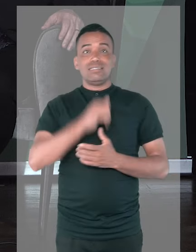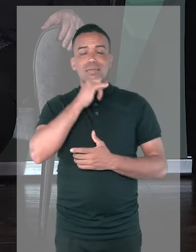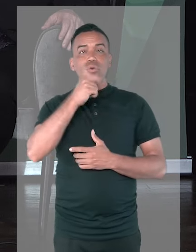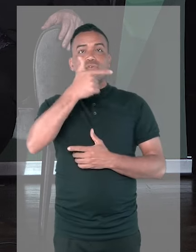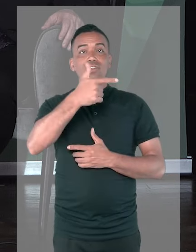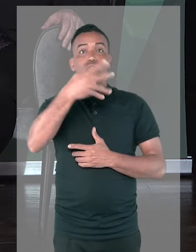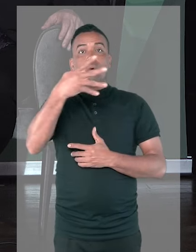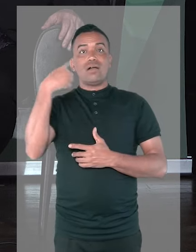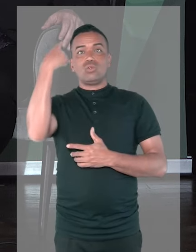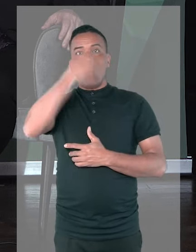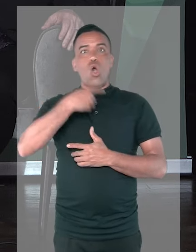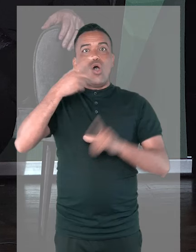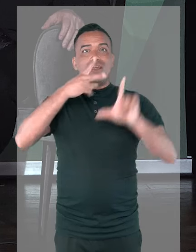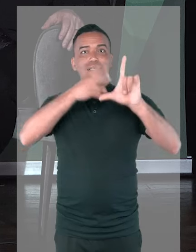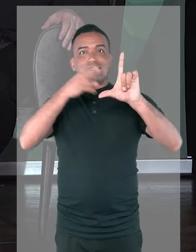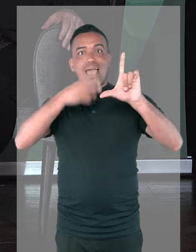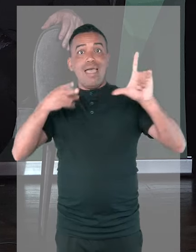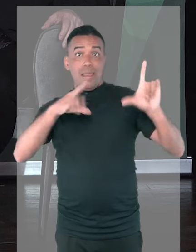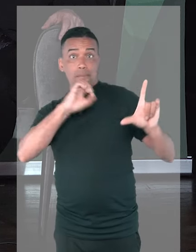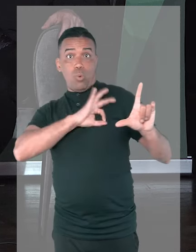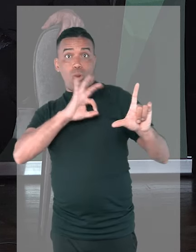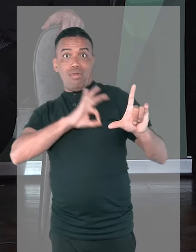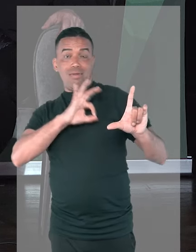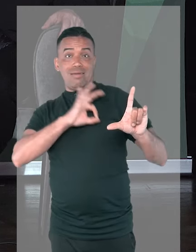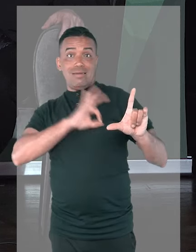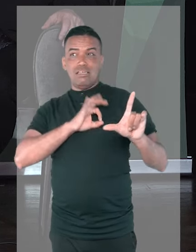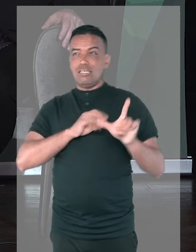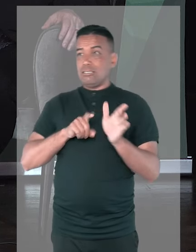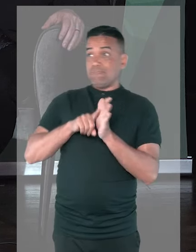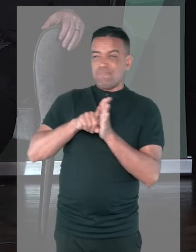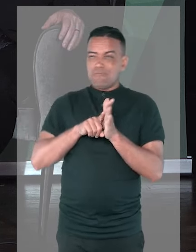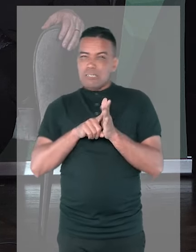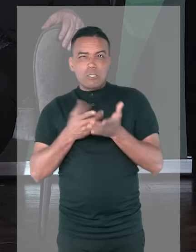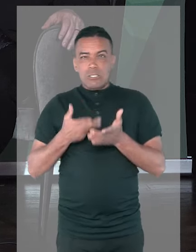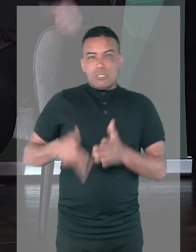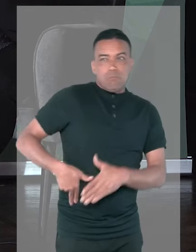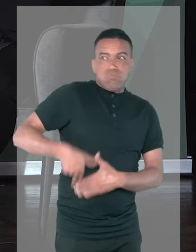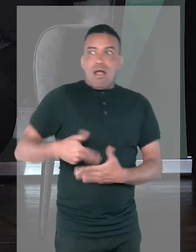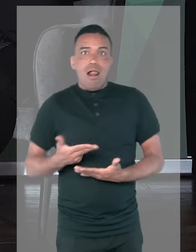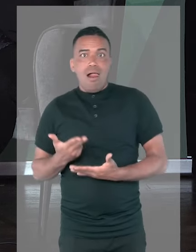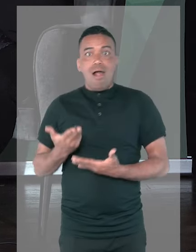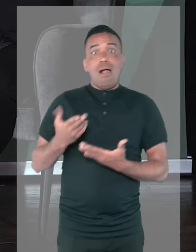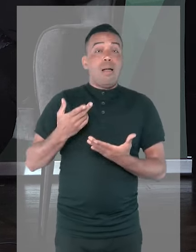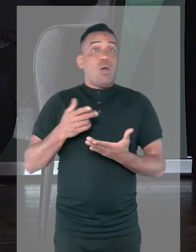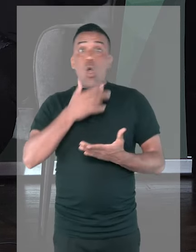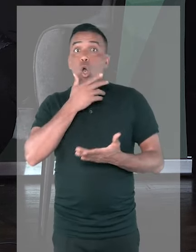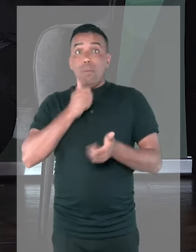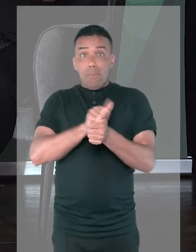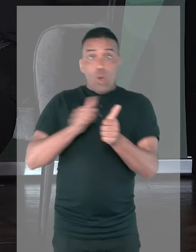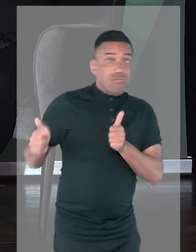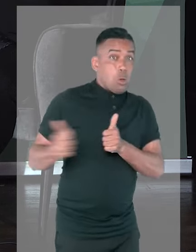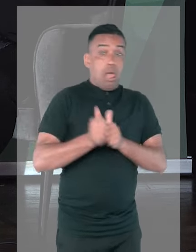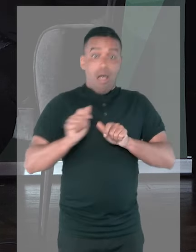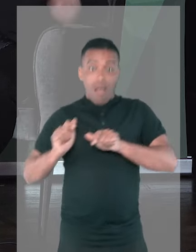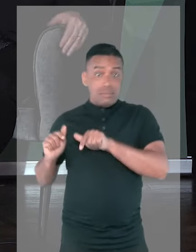que era um seriado policial, um thriller de ação em que o cara estava imerso, o protagonista, em